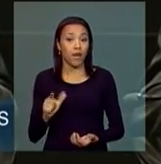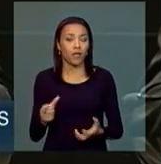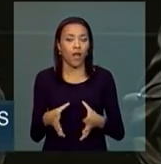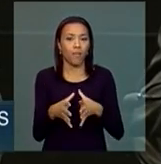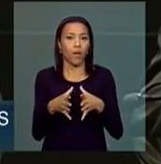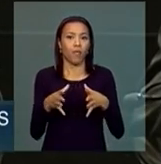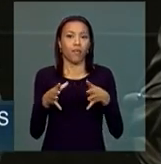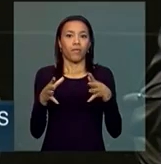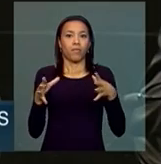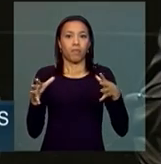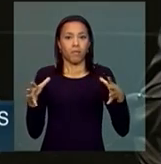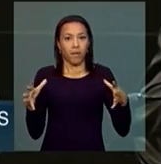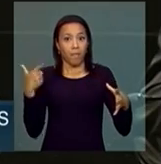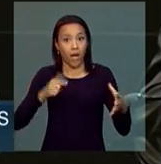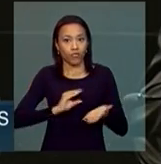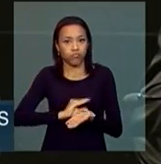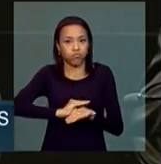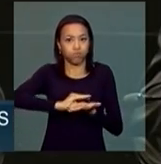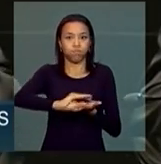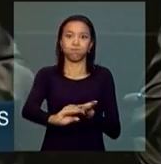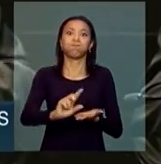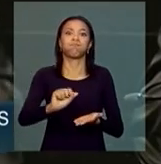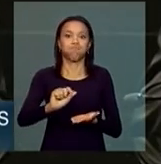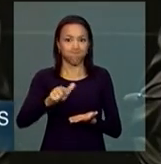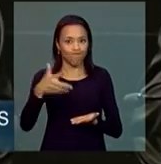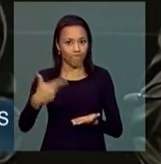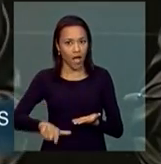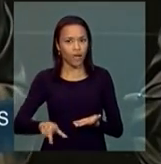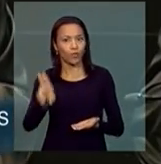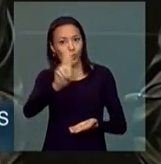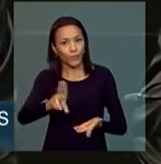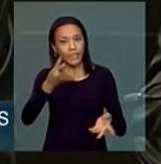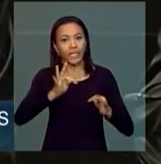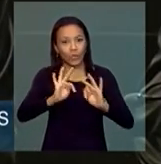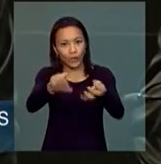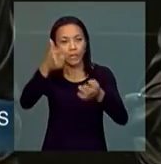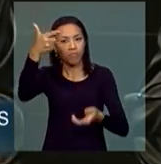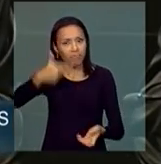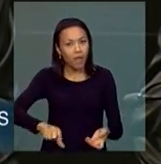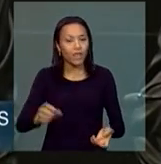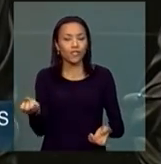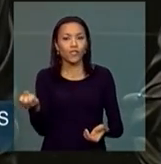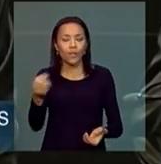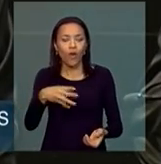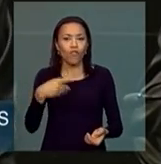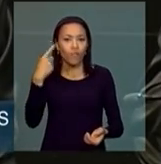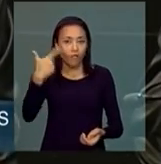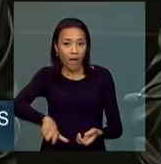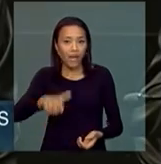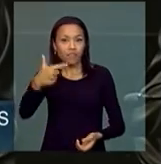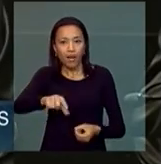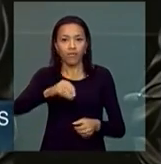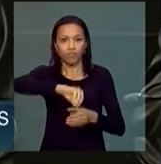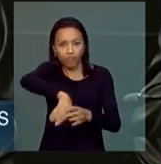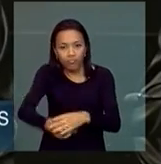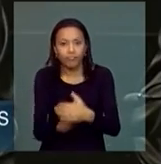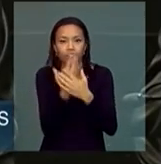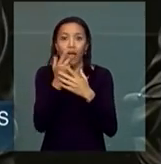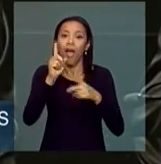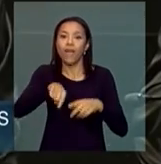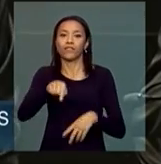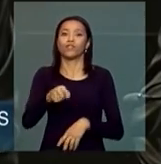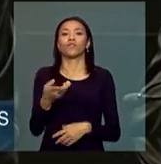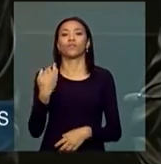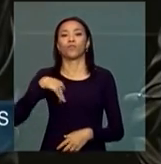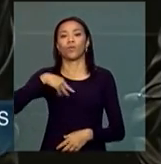aumentar ainda mais o investimento, para ter mais tecnologia, para ter mais inovação, para produzir mais. É isso que o nosso país